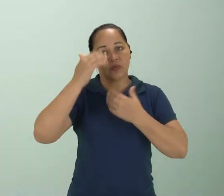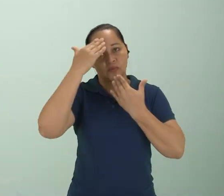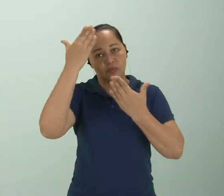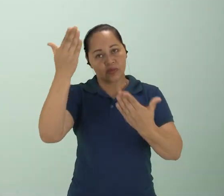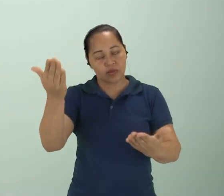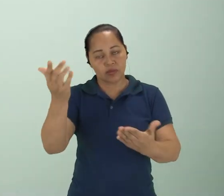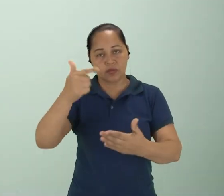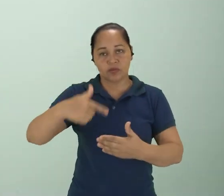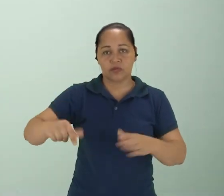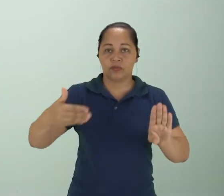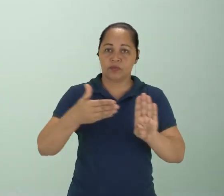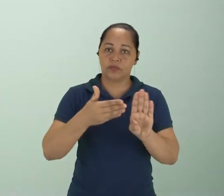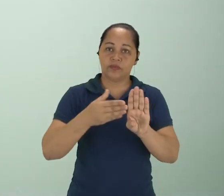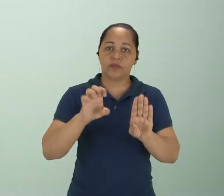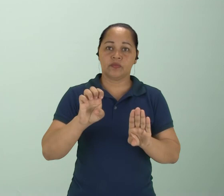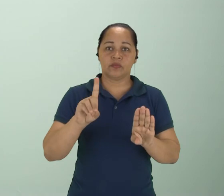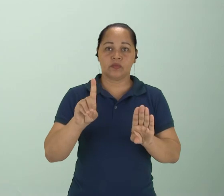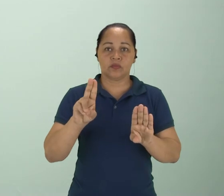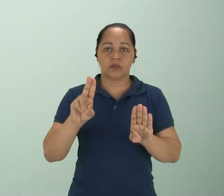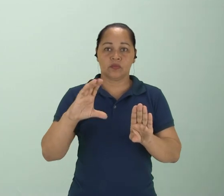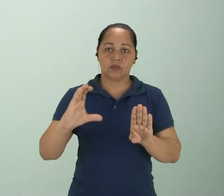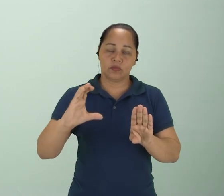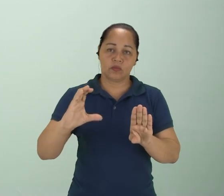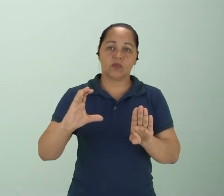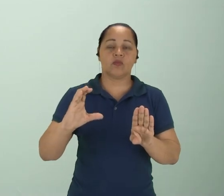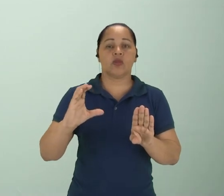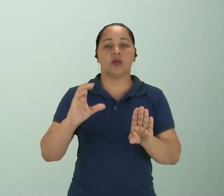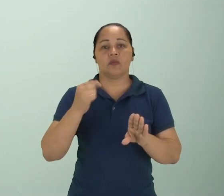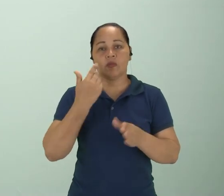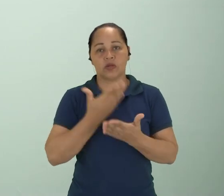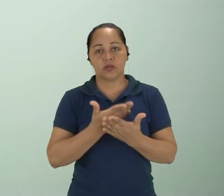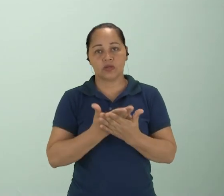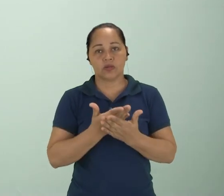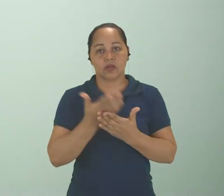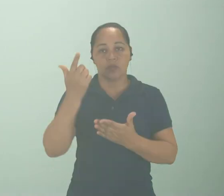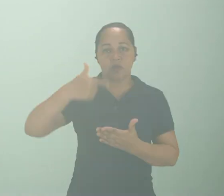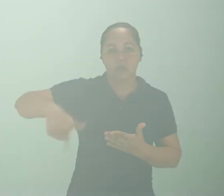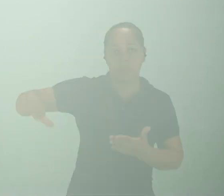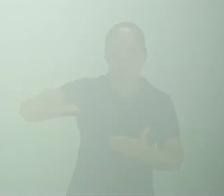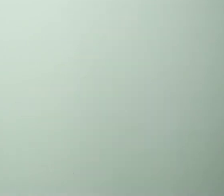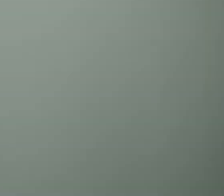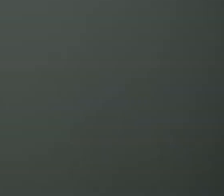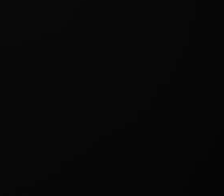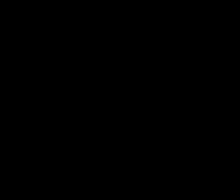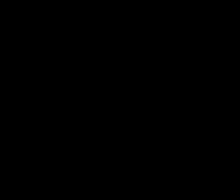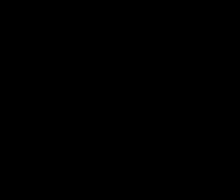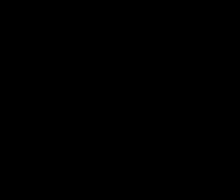tudo. Esteja acessando a plataforma Eduque para acessar os materiais. Até a próxima!